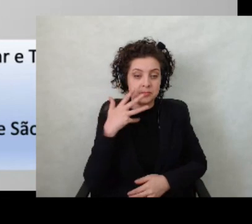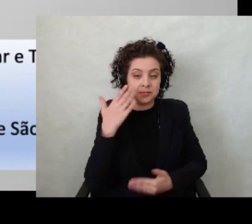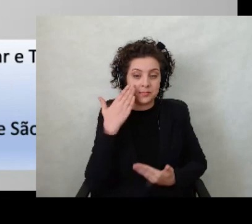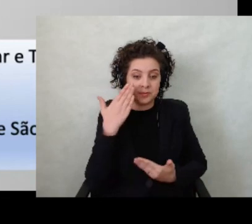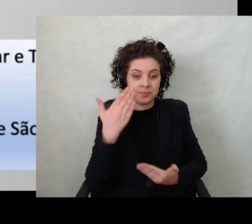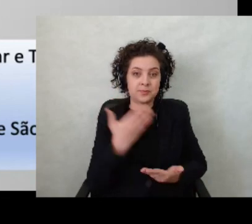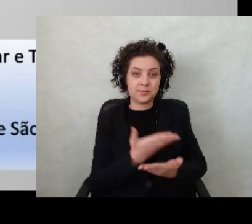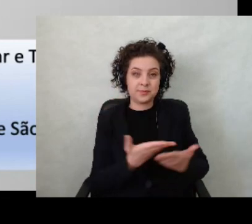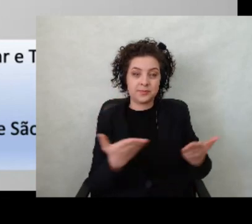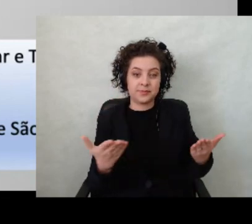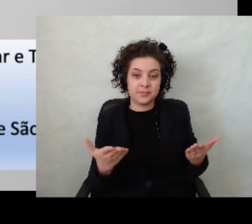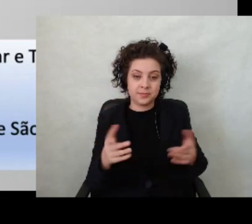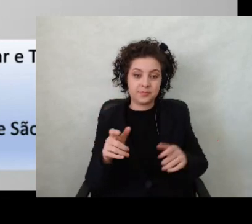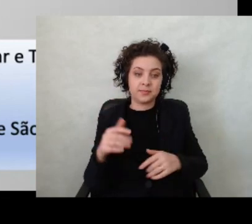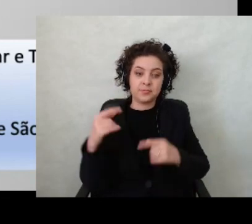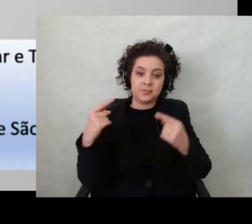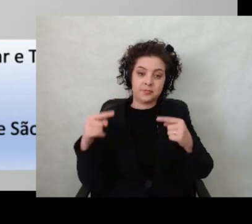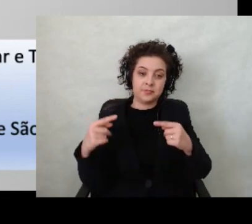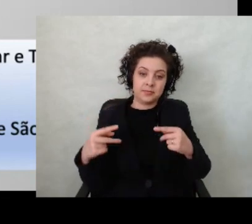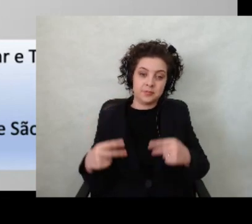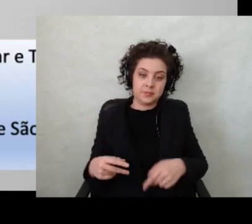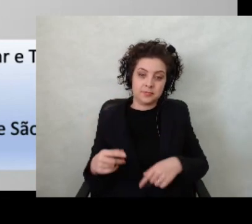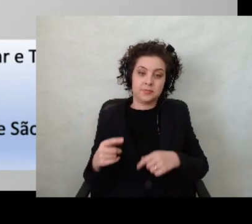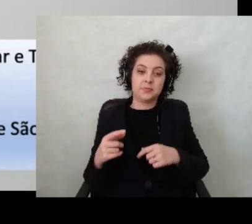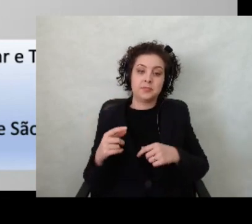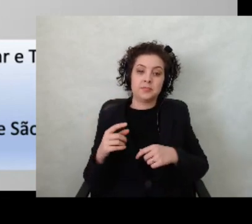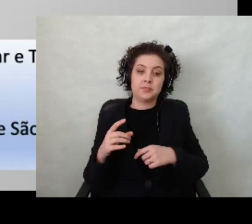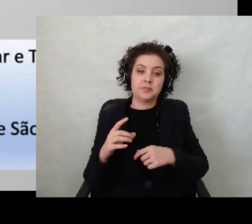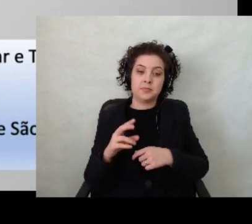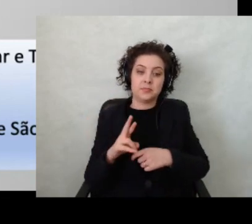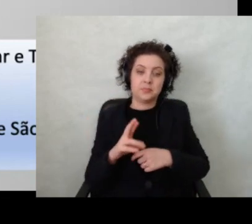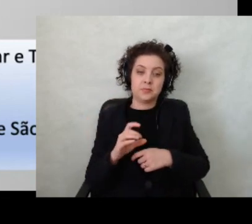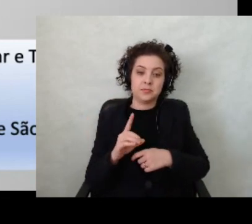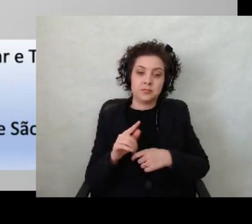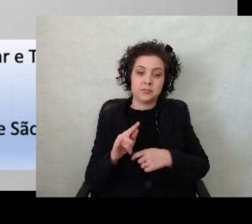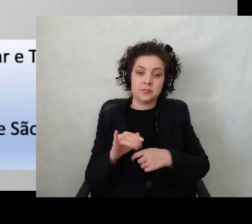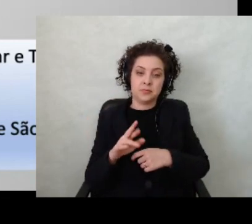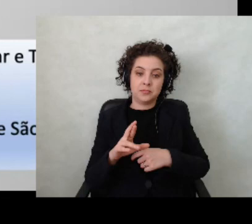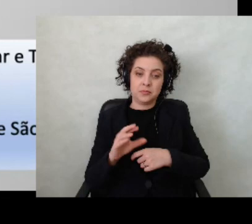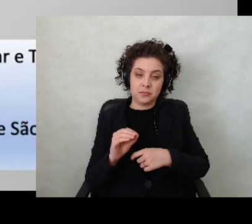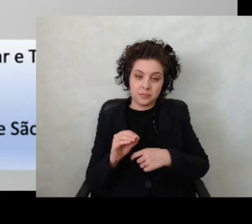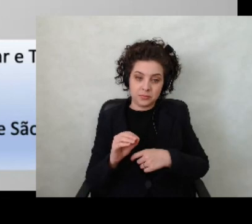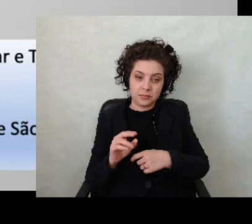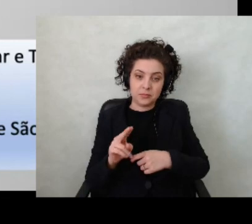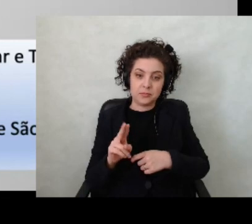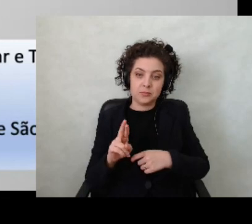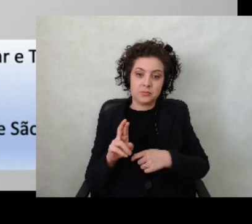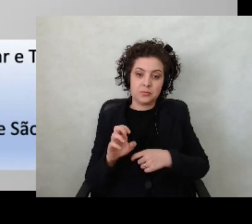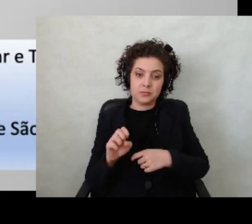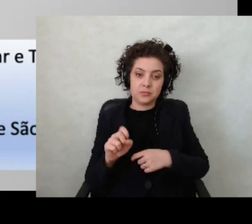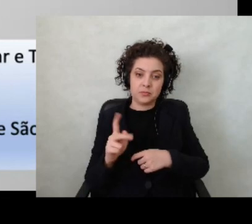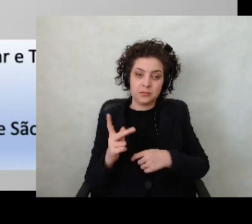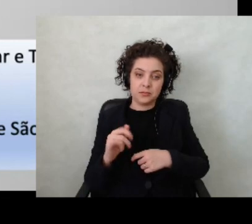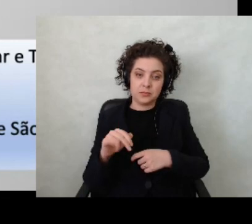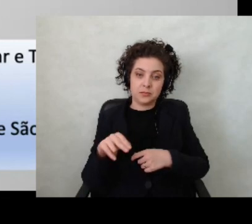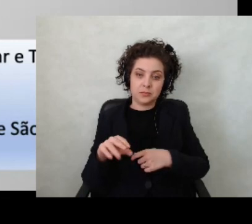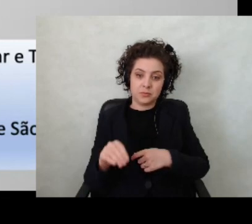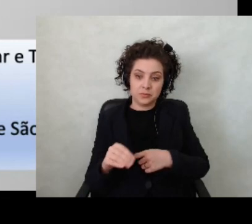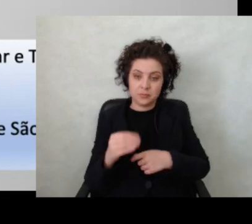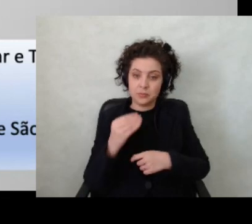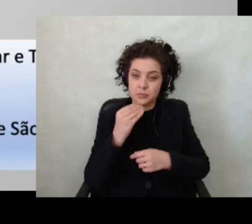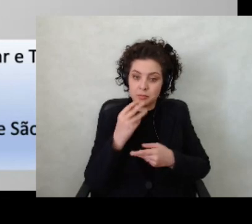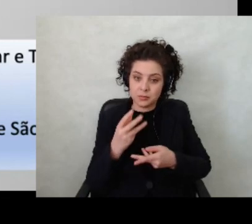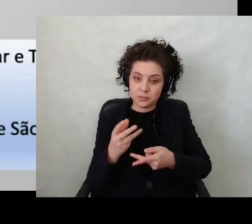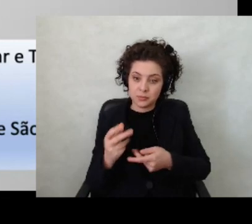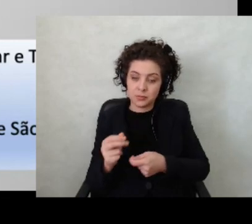nossos colaboradores, em especial o Dr. Rodrigo Urechino, que me deu essa oportunidade de falar sobre os nossos resultados